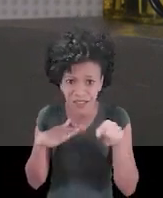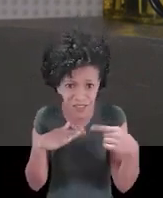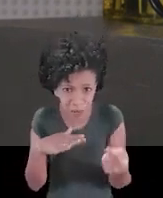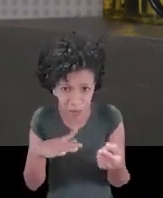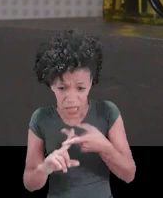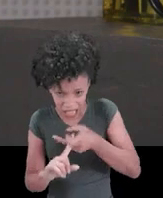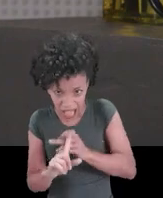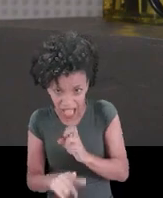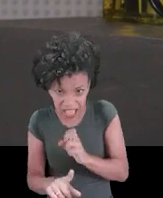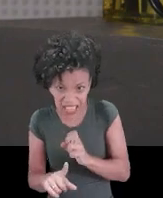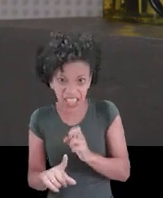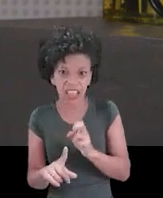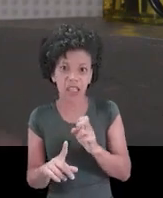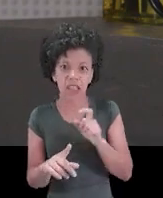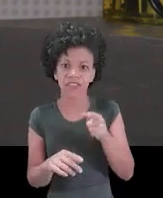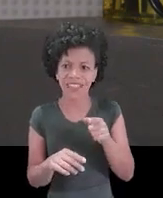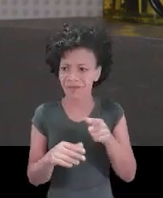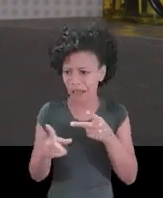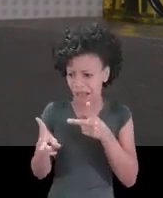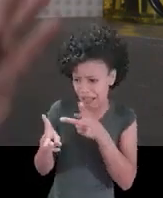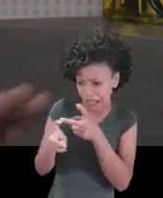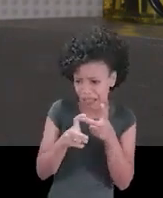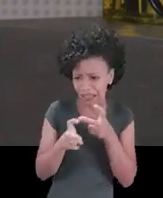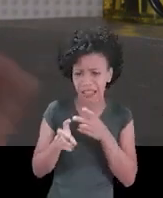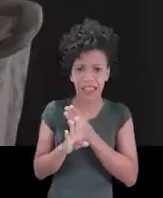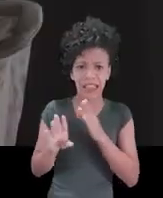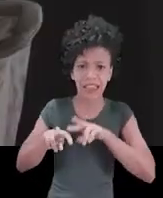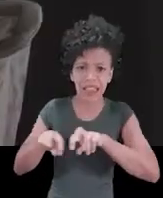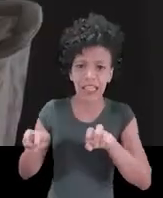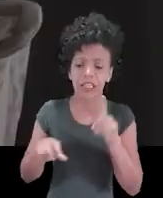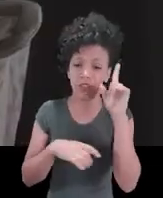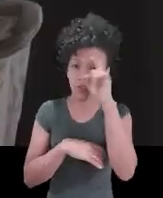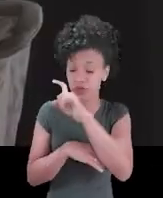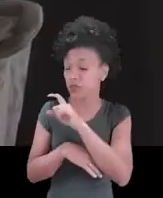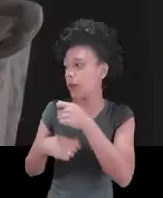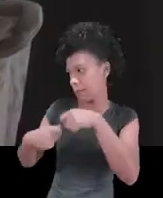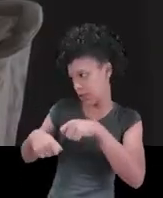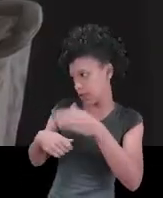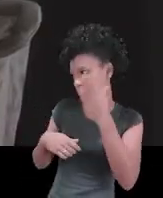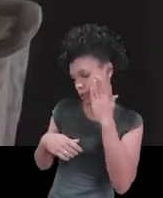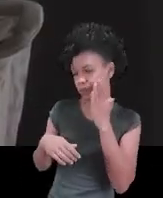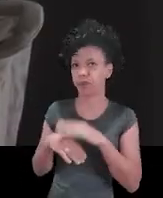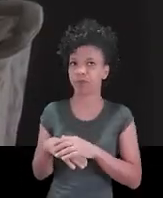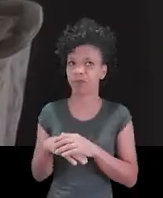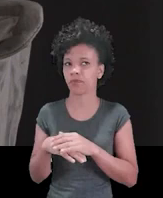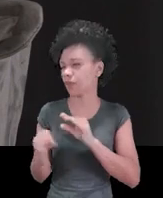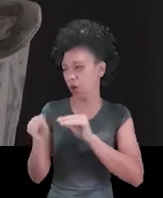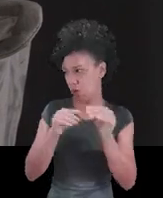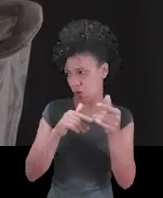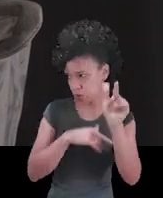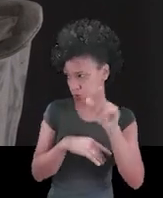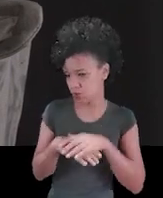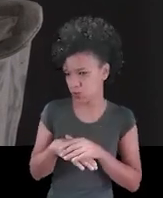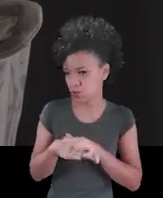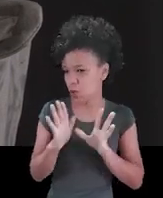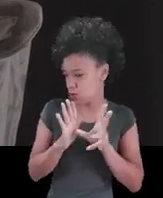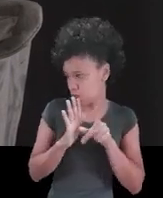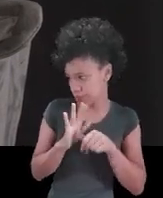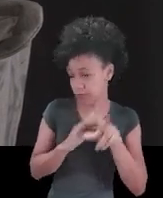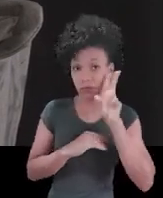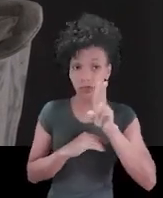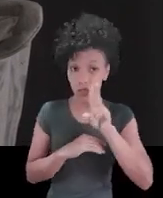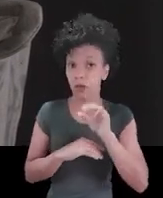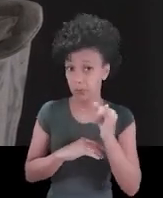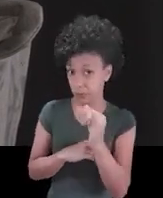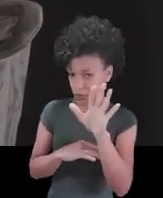recuperar a plataforma não tem tanto interesse ela deixa lá é o difícil é para casar e por exemplo Vamo pro outro lugar assim eu quero falar do grupo esse